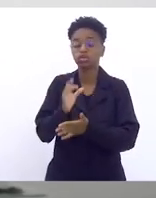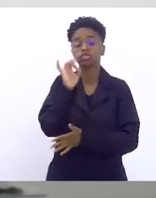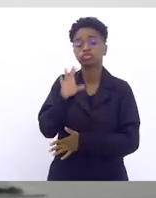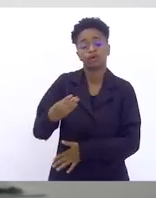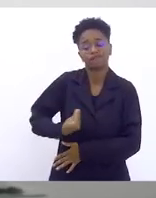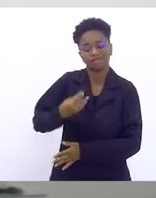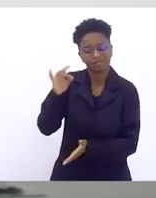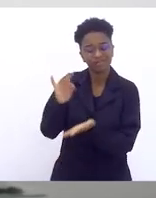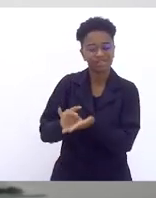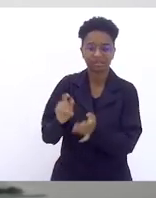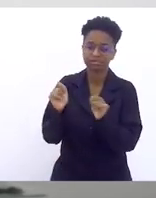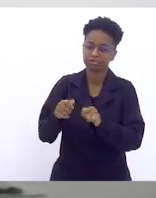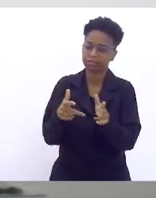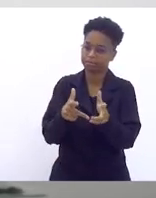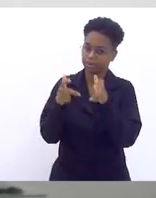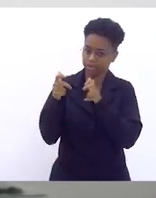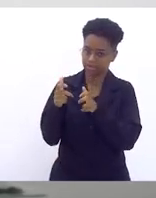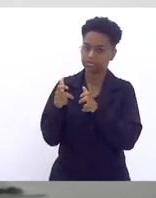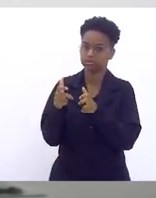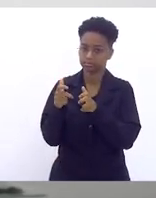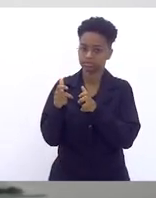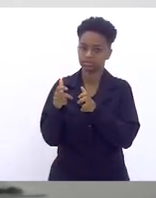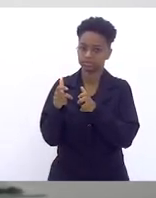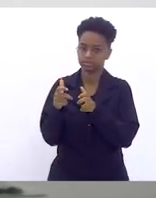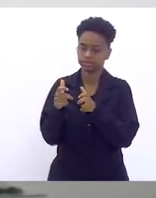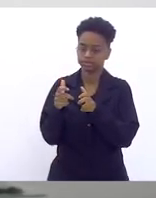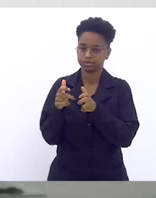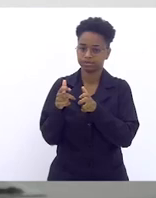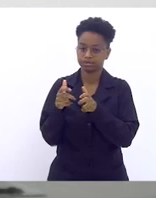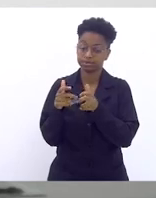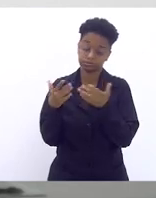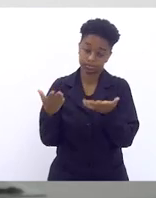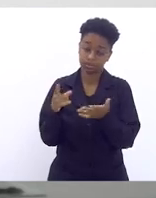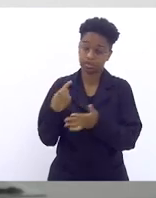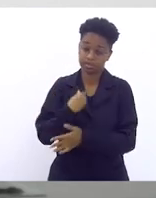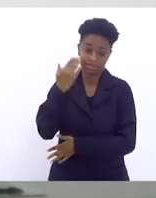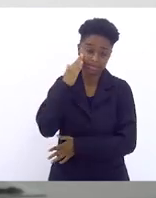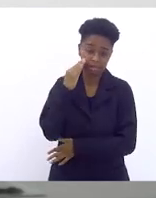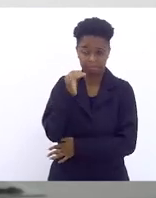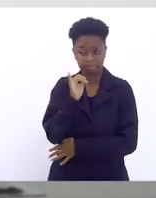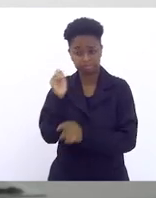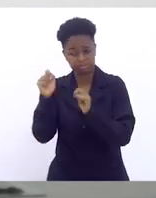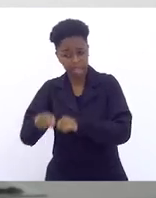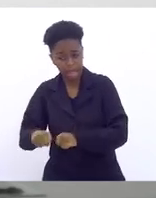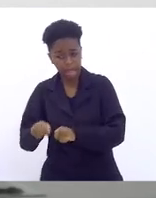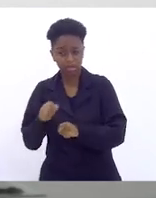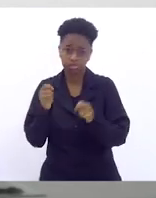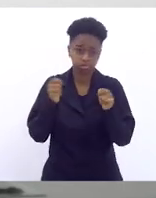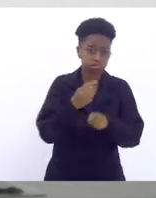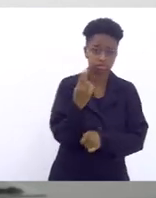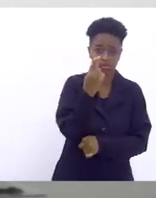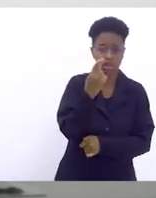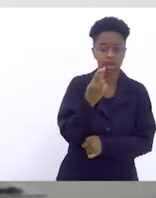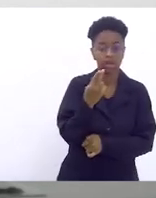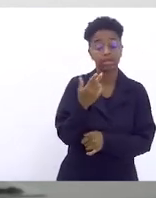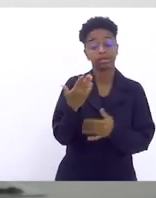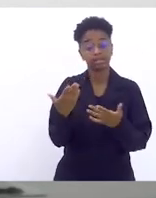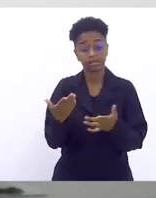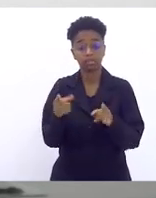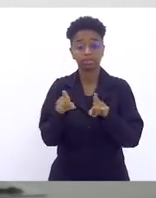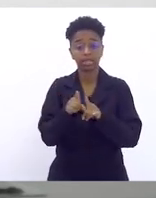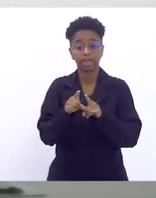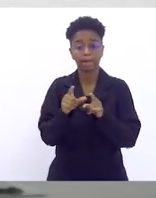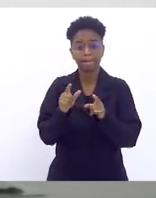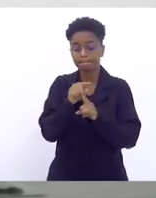que a gente consegue perceber a nossa importante capacidade de fazer essa revisão e em micro